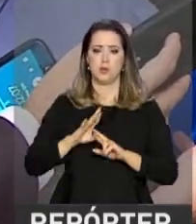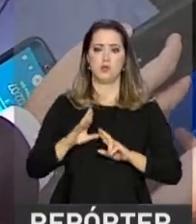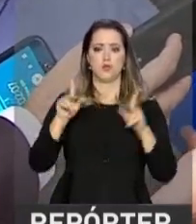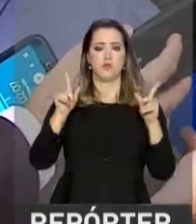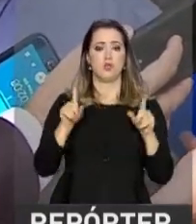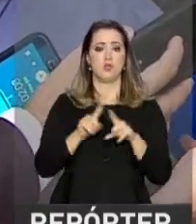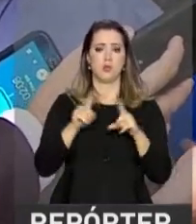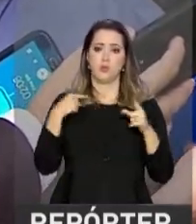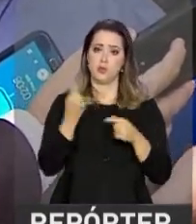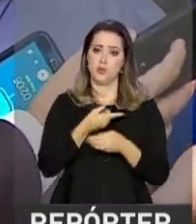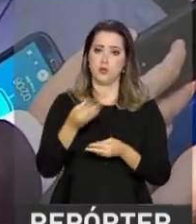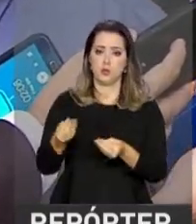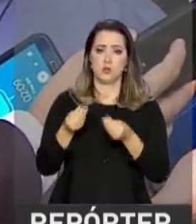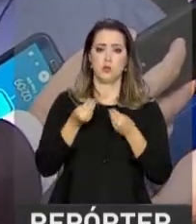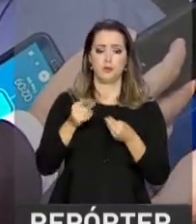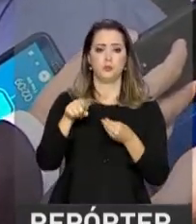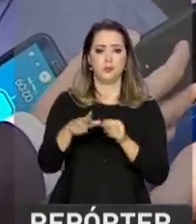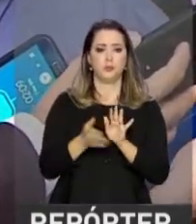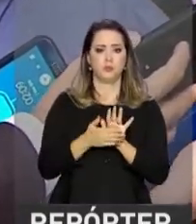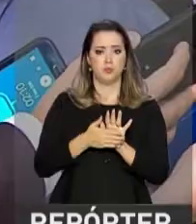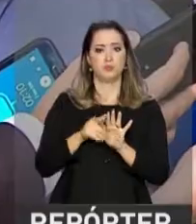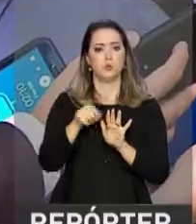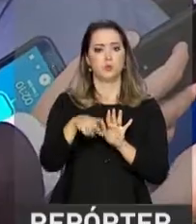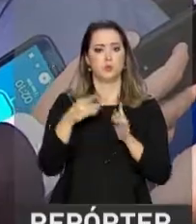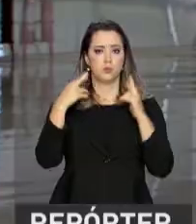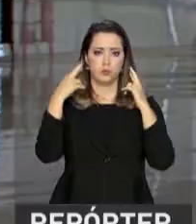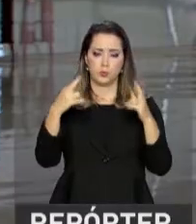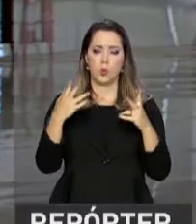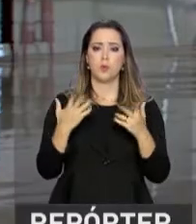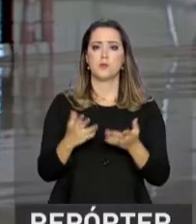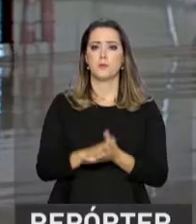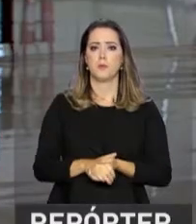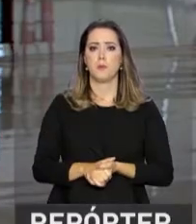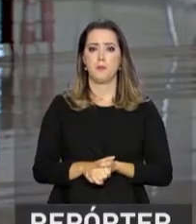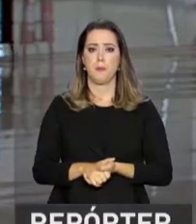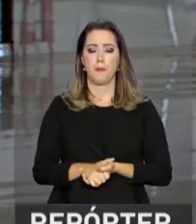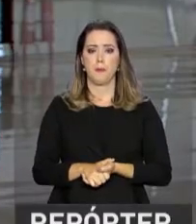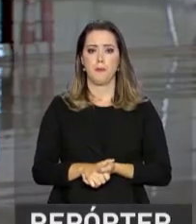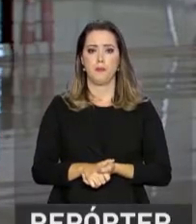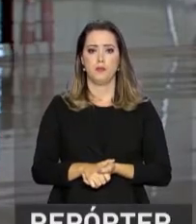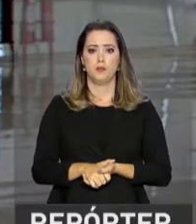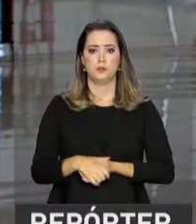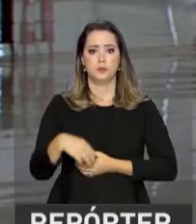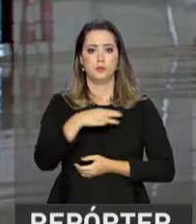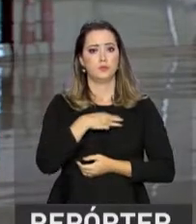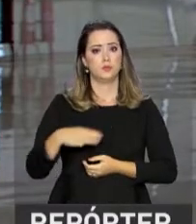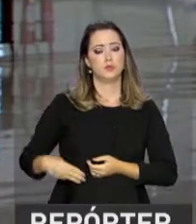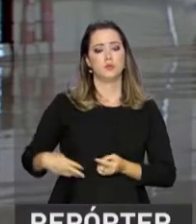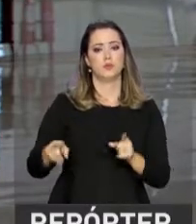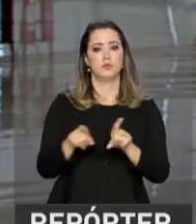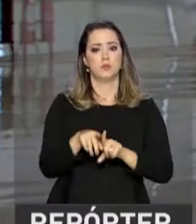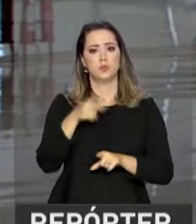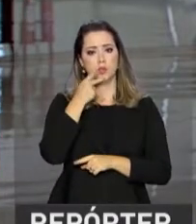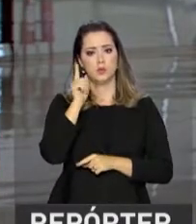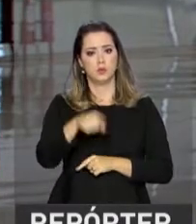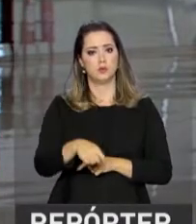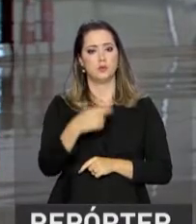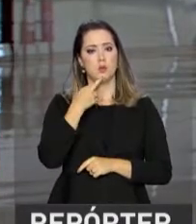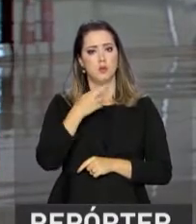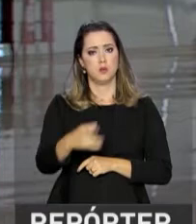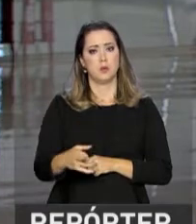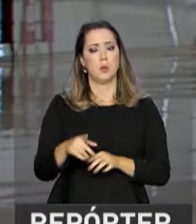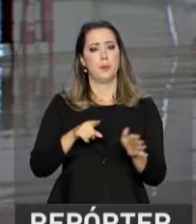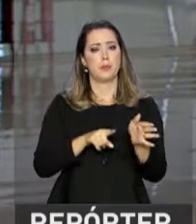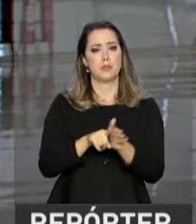nós receberemos essa proposta com respeito. O ministro também falou sobre o resultado